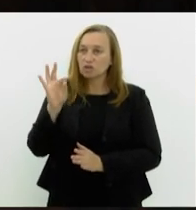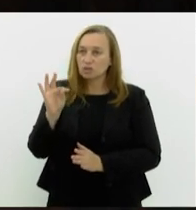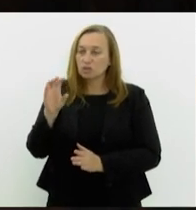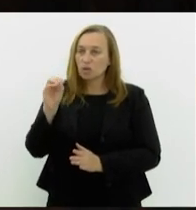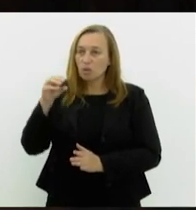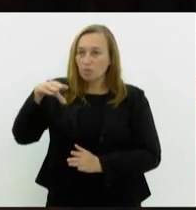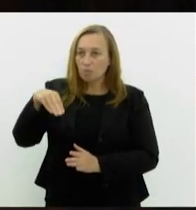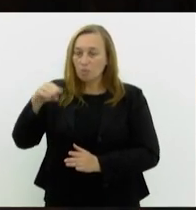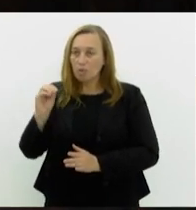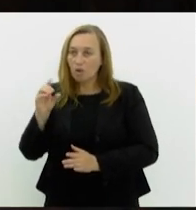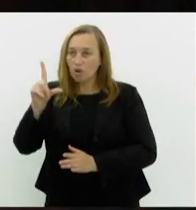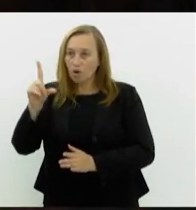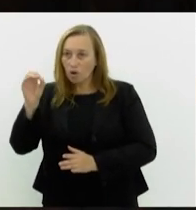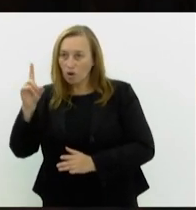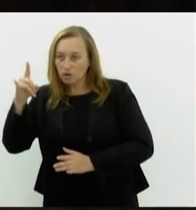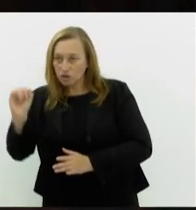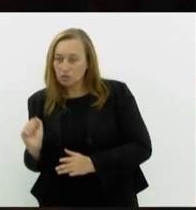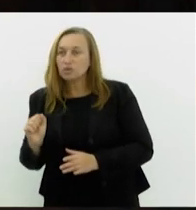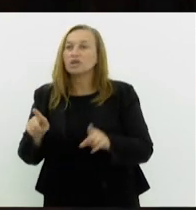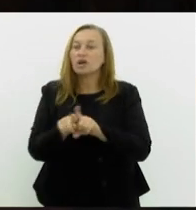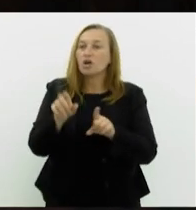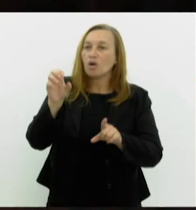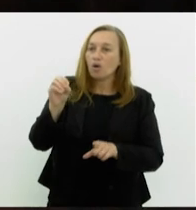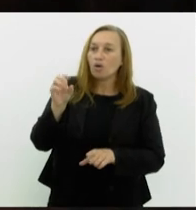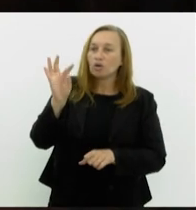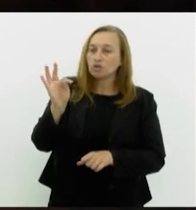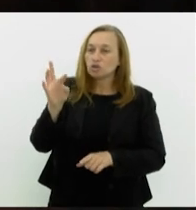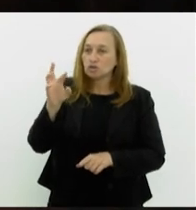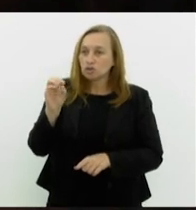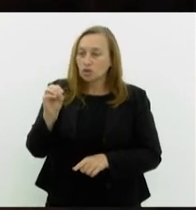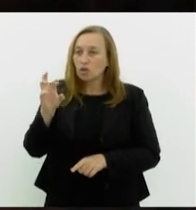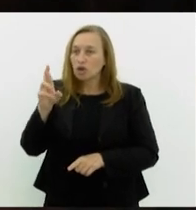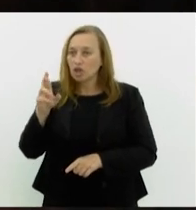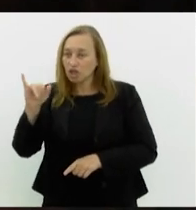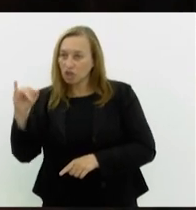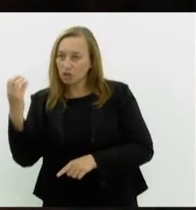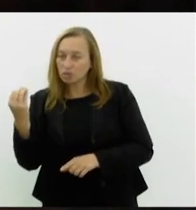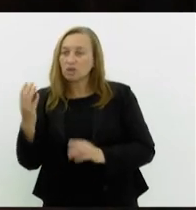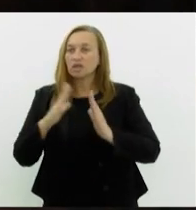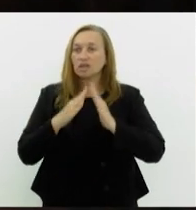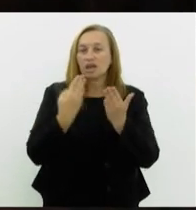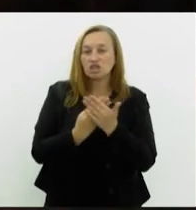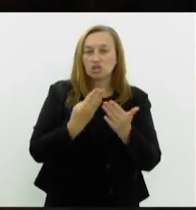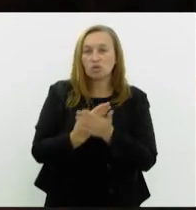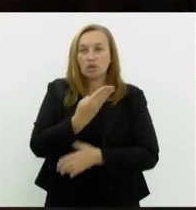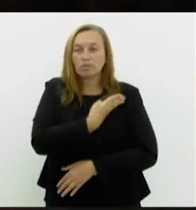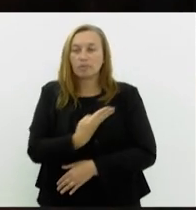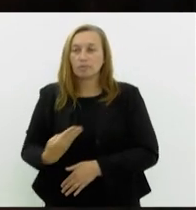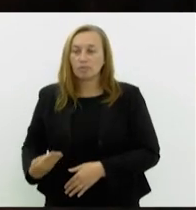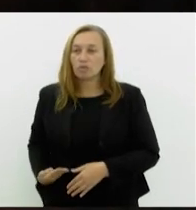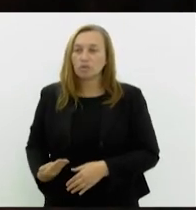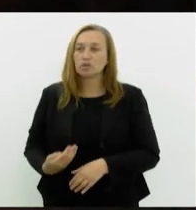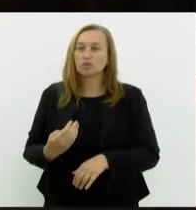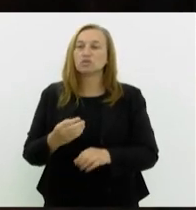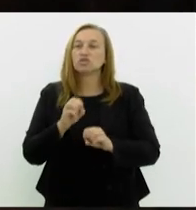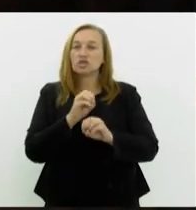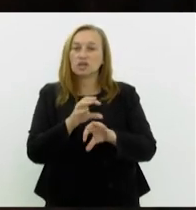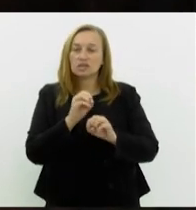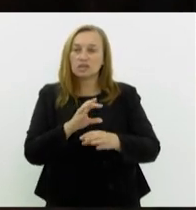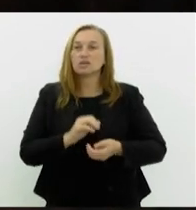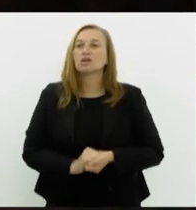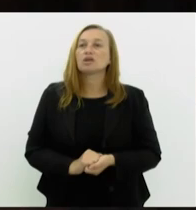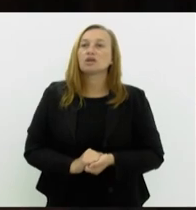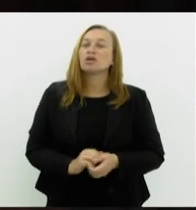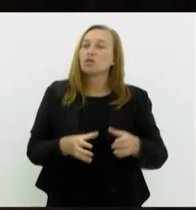otorrinolaringológico nas escolas de nível fundamental e médio da rede pública e privada de ensino. Pareceres das